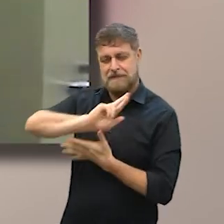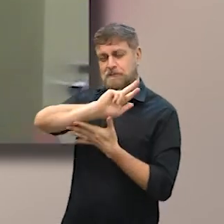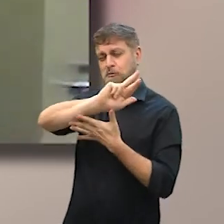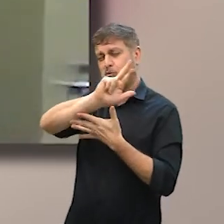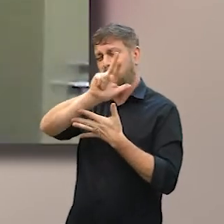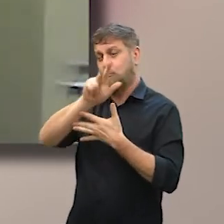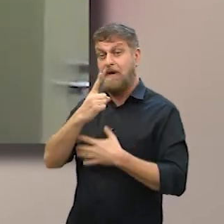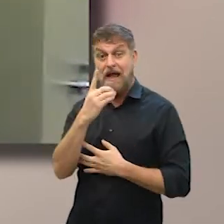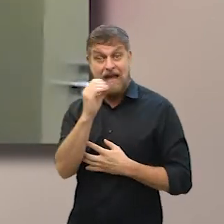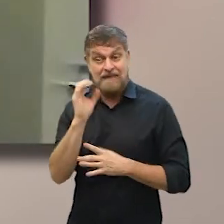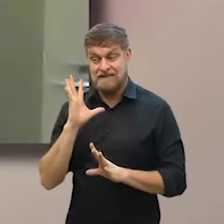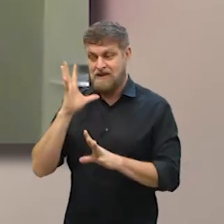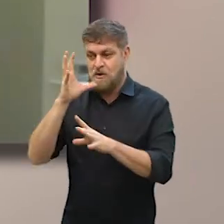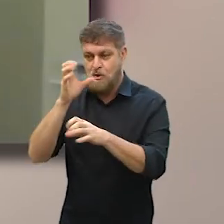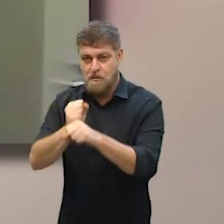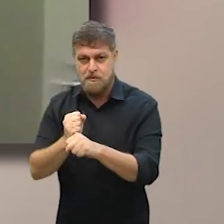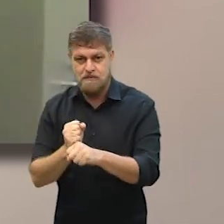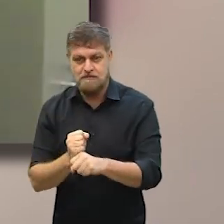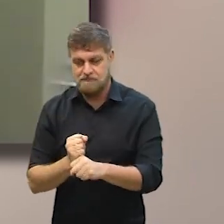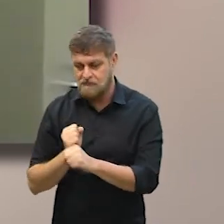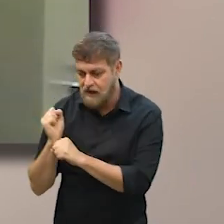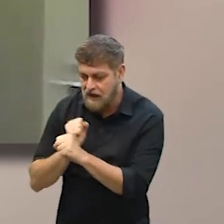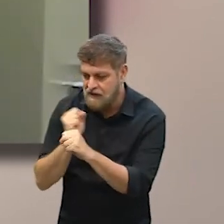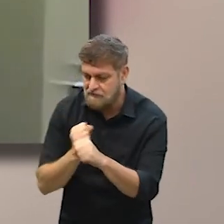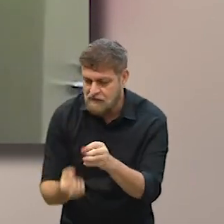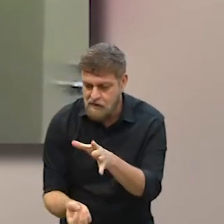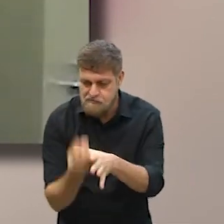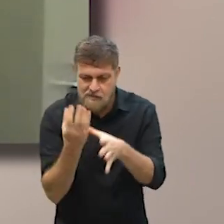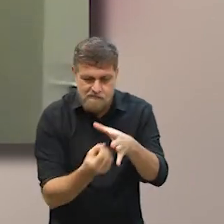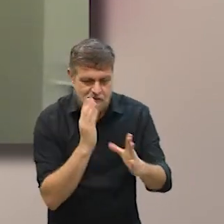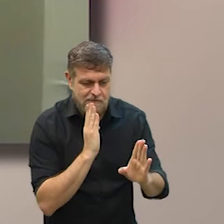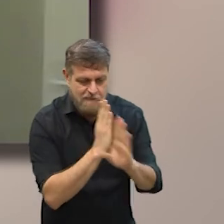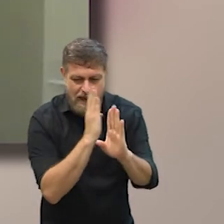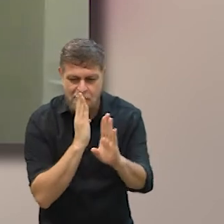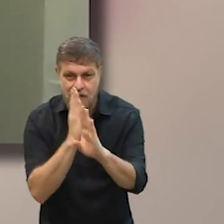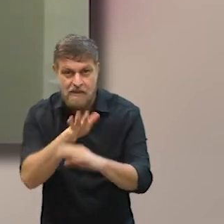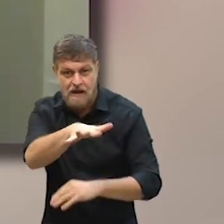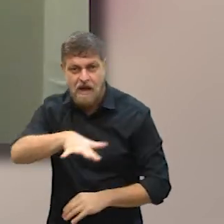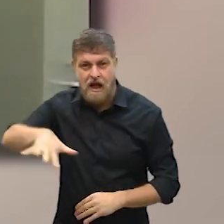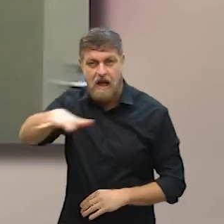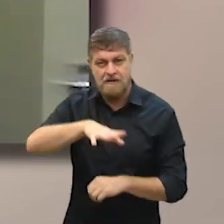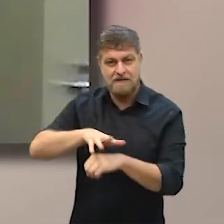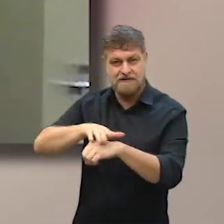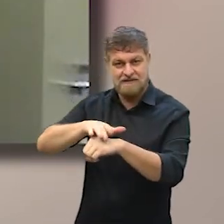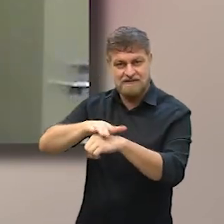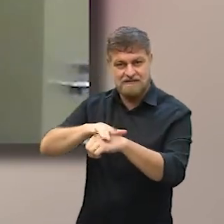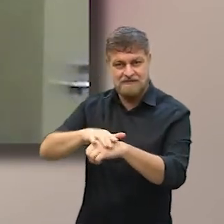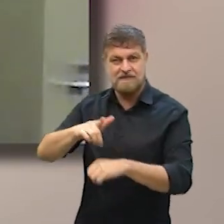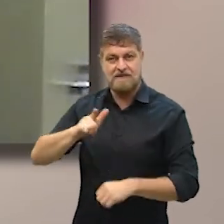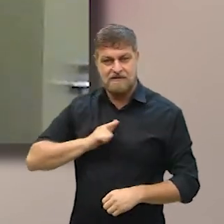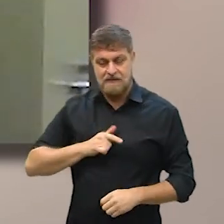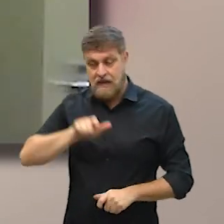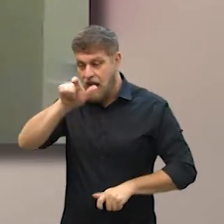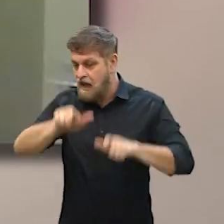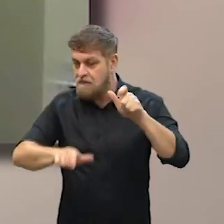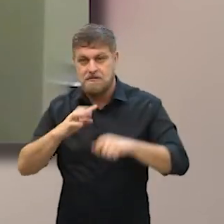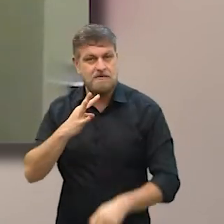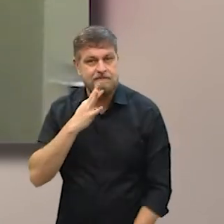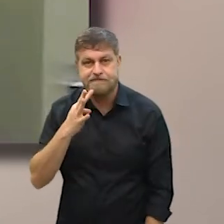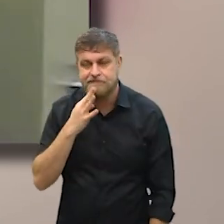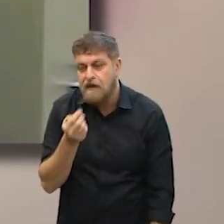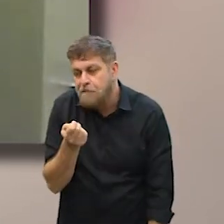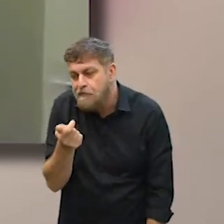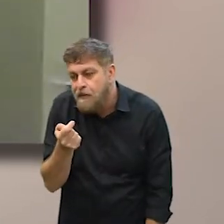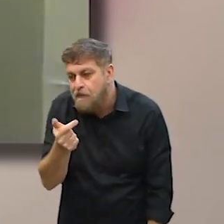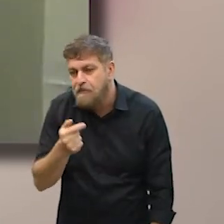reumáticas mais de 100 doenças reumáticas verdade cada ano novas doenças são descobertas da nossa área e realmente uma